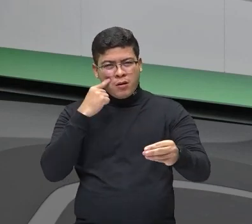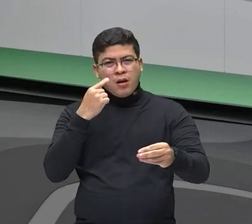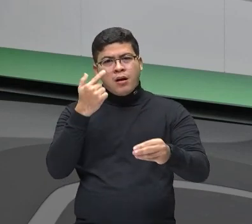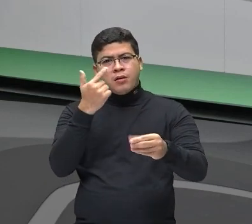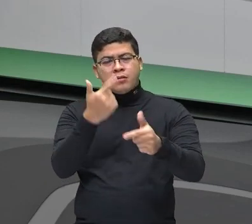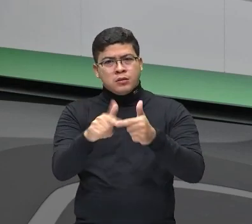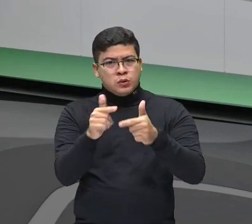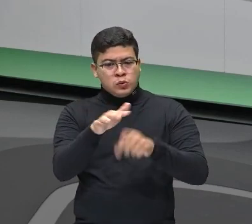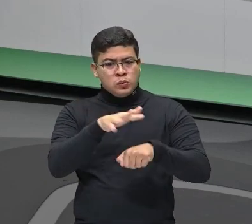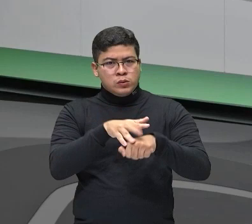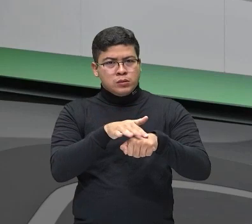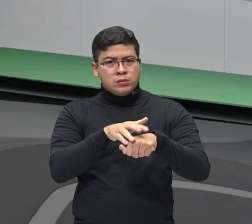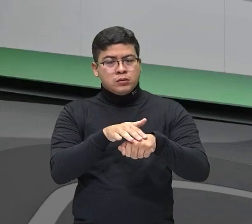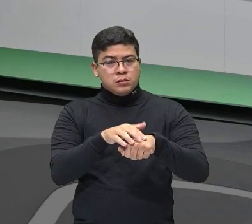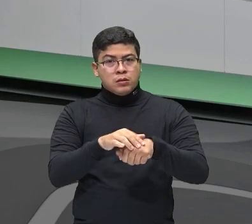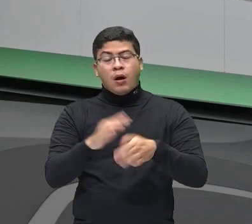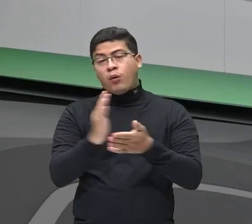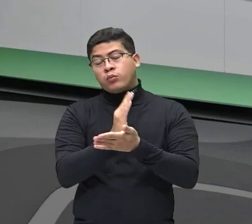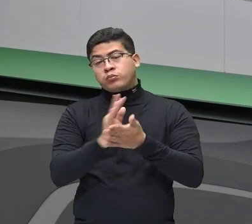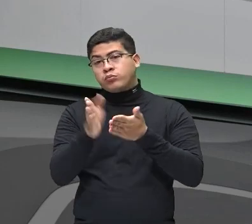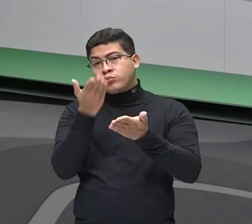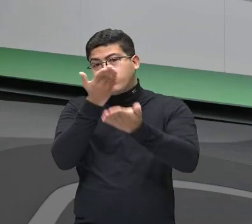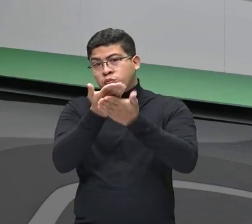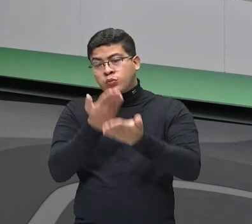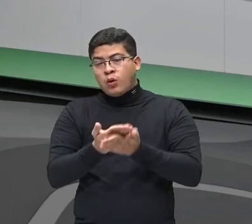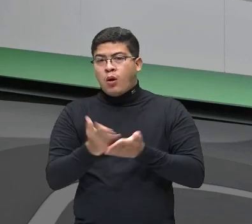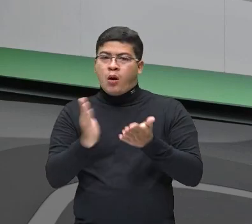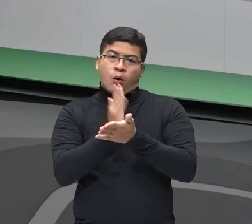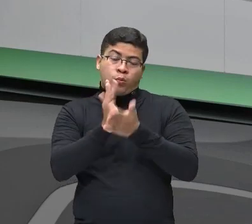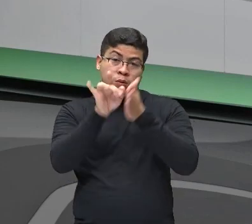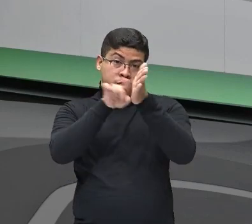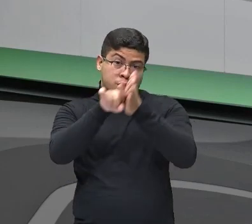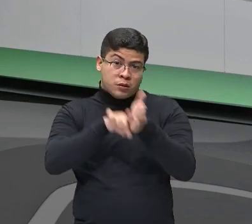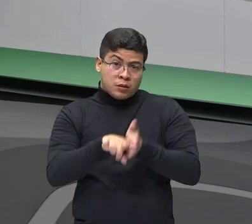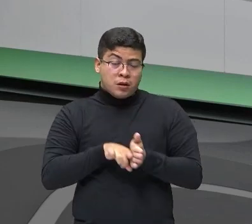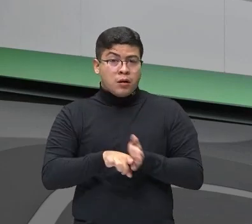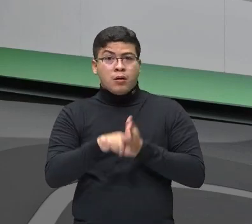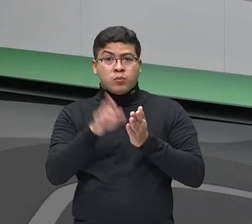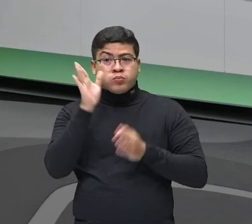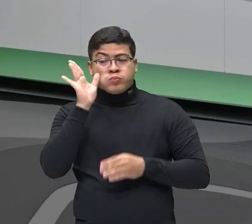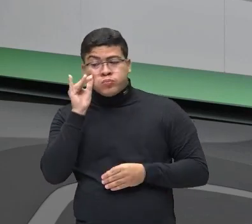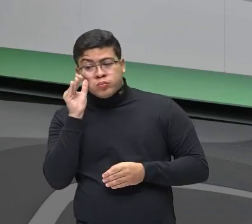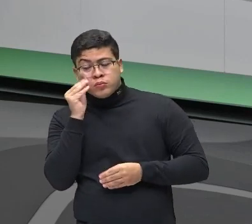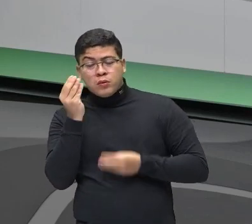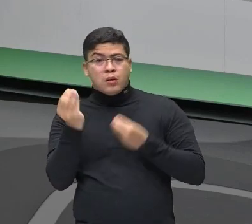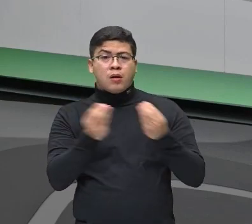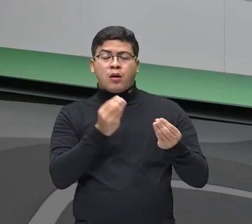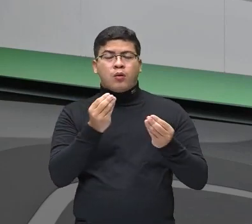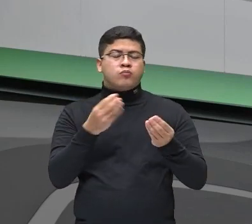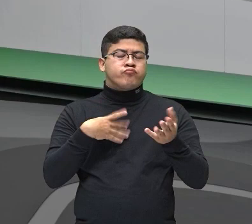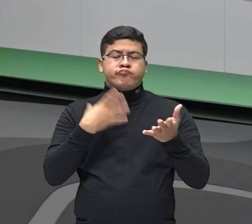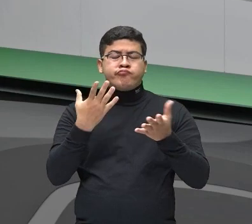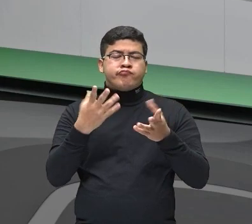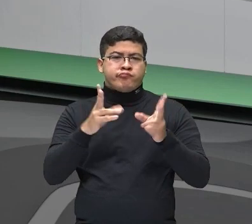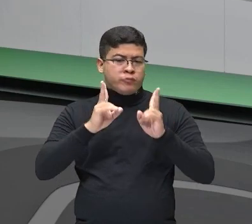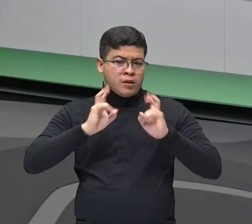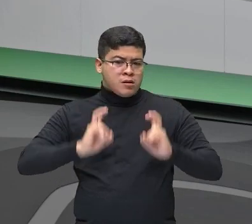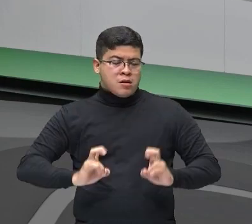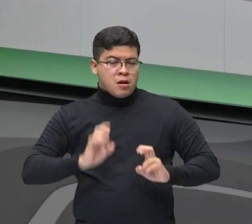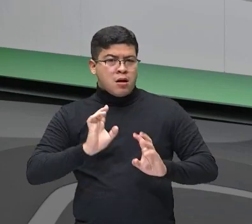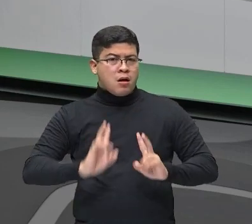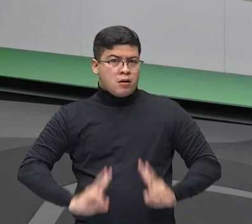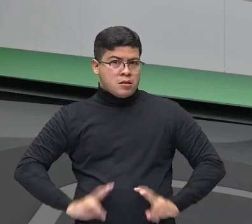doença foram através de alguns estudos, algumas pesquisas, algumas observações, alguns testes, Então, a gente tem